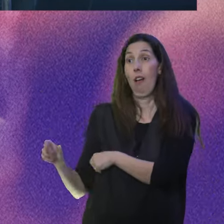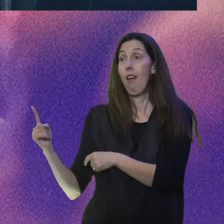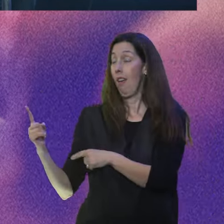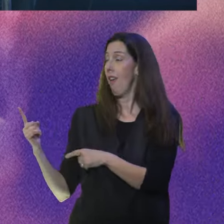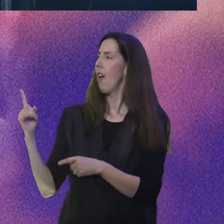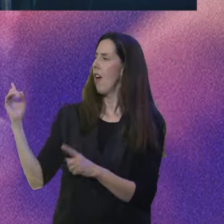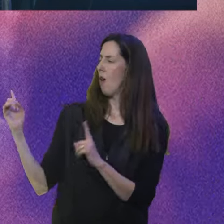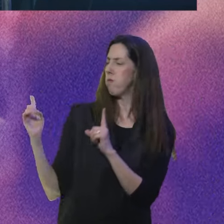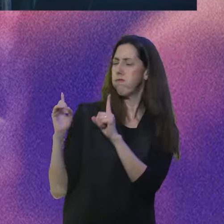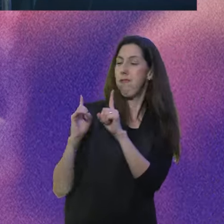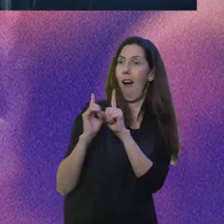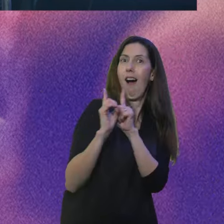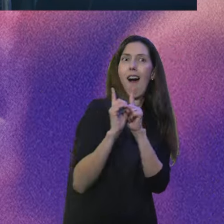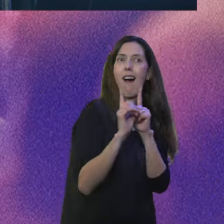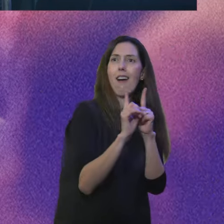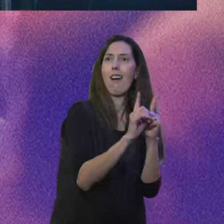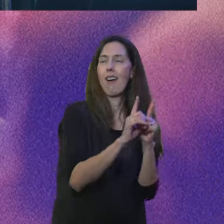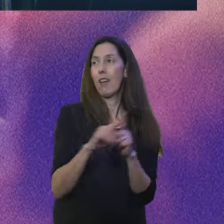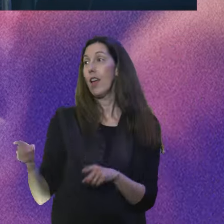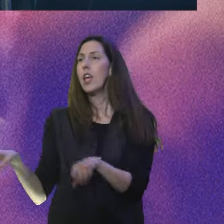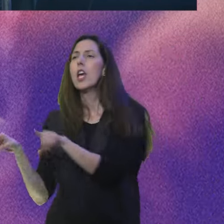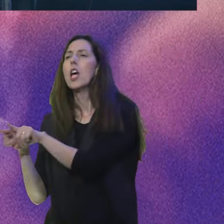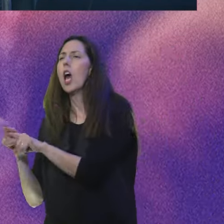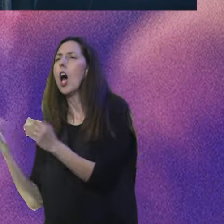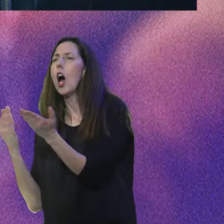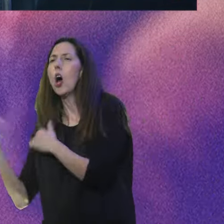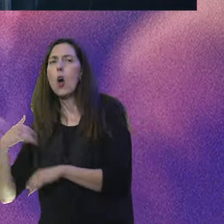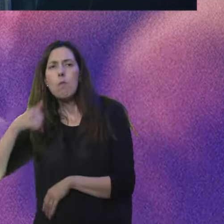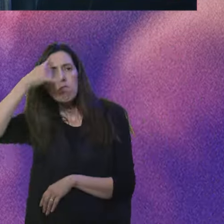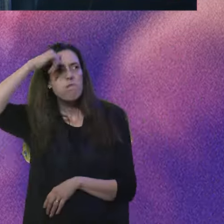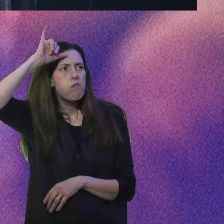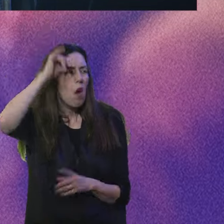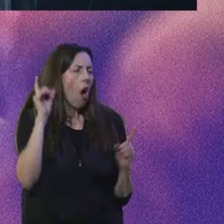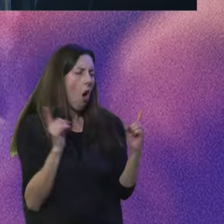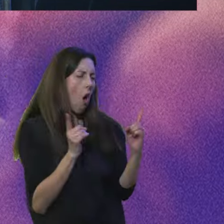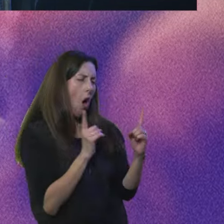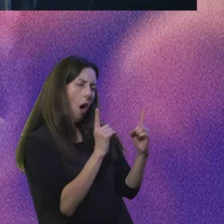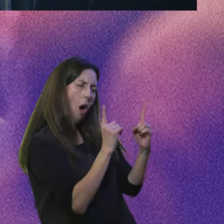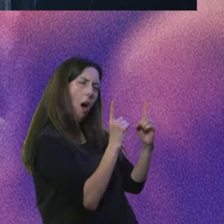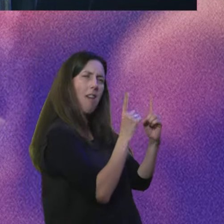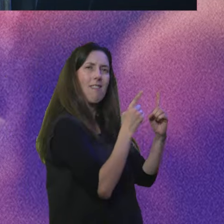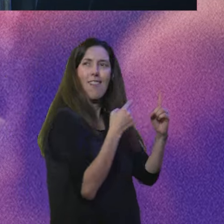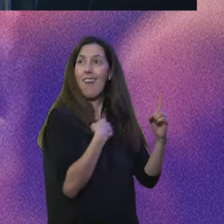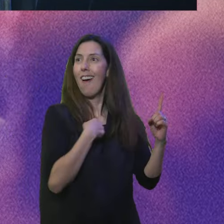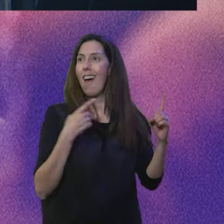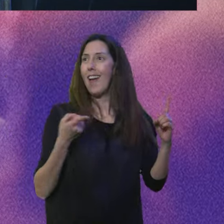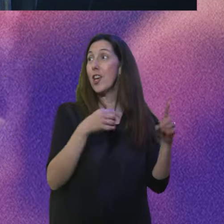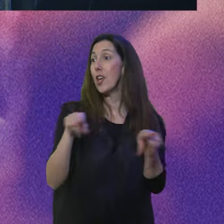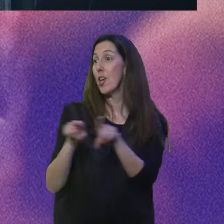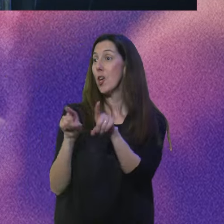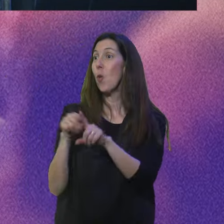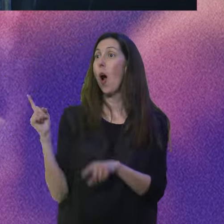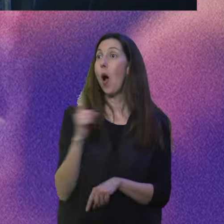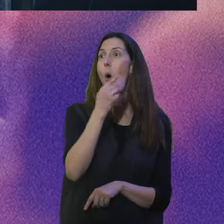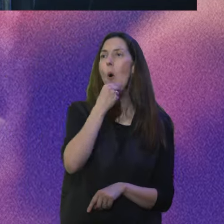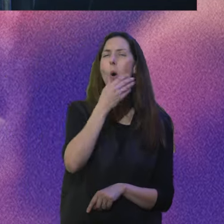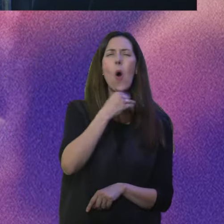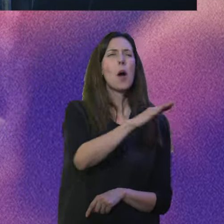ele a seguiu, como um boi gado demais, levado ao matadouro, ou como um cervo que vai cair no